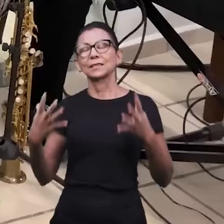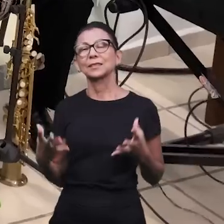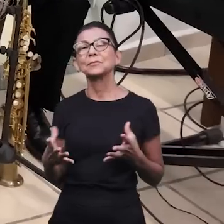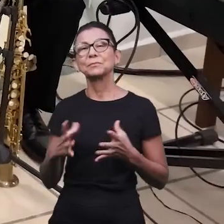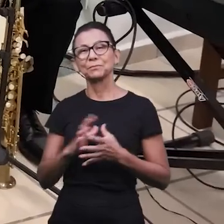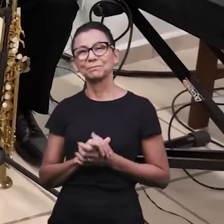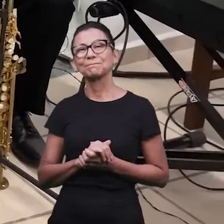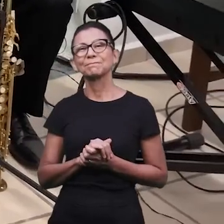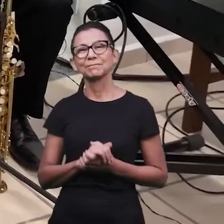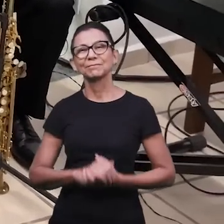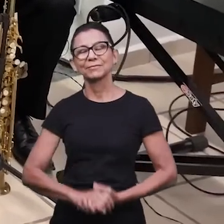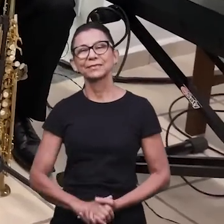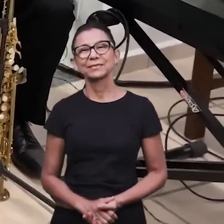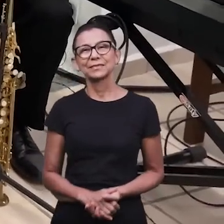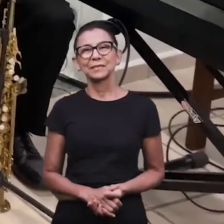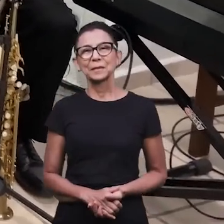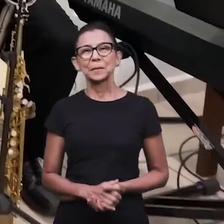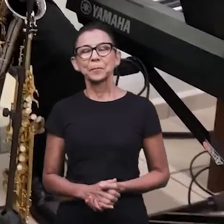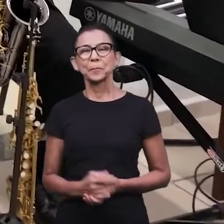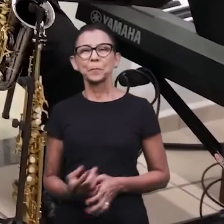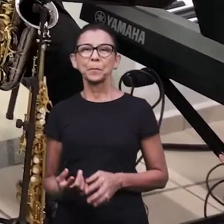meio.